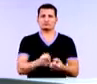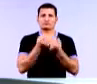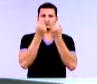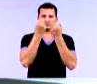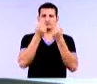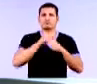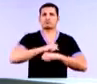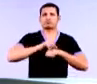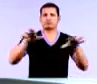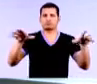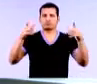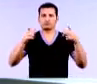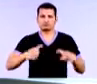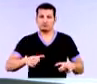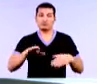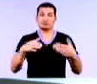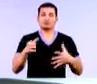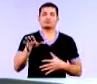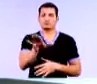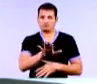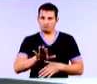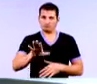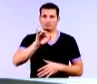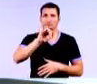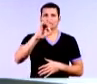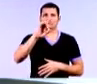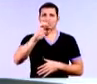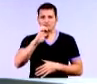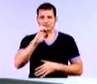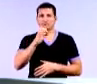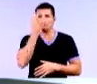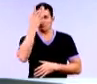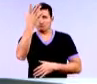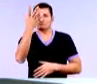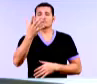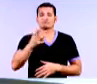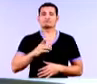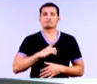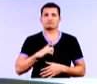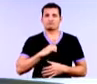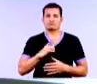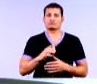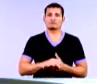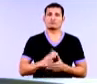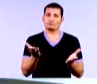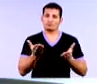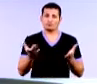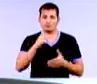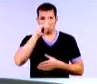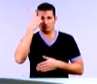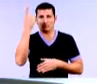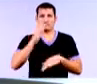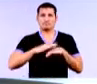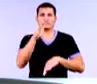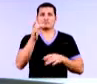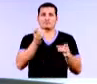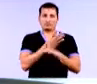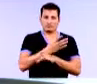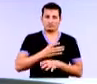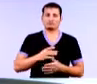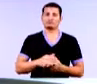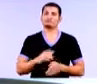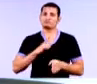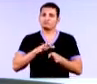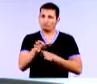para algum lugar. Então o ambiente, a IDE, ela facilita muito. As ideias mais completas hoje em dia, ela inclusive sugere